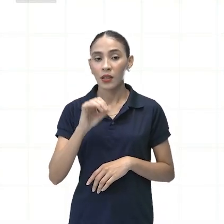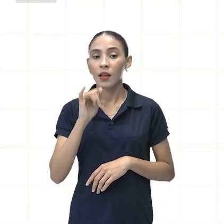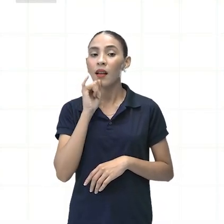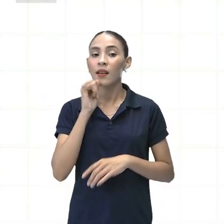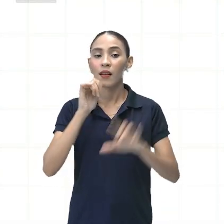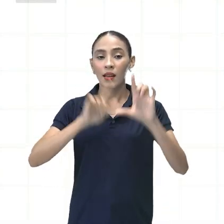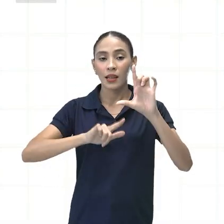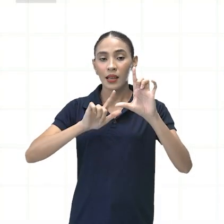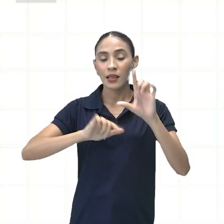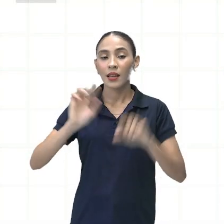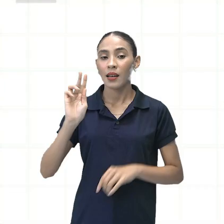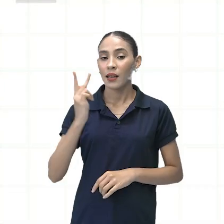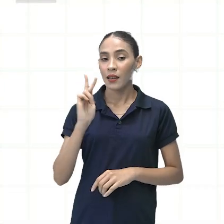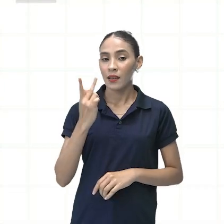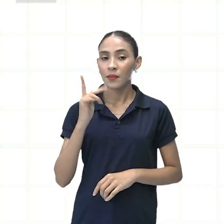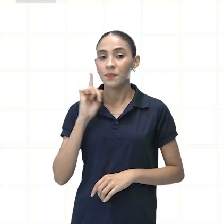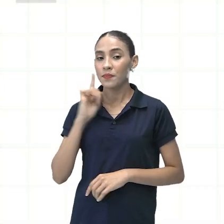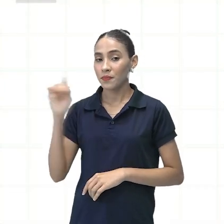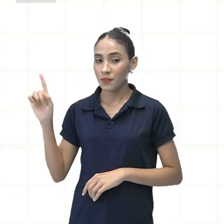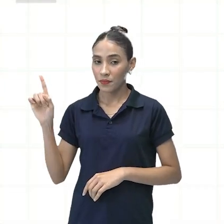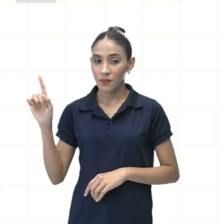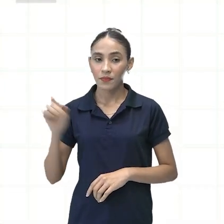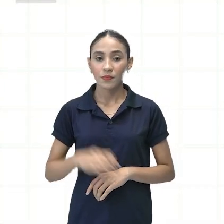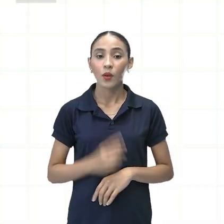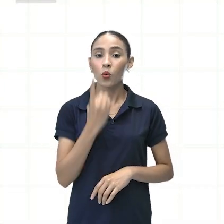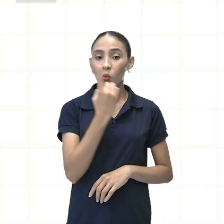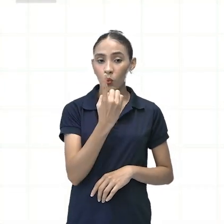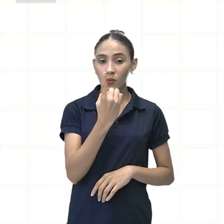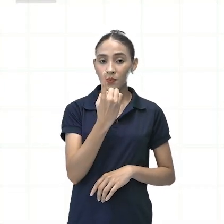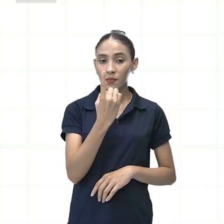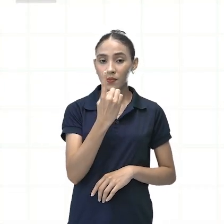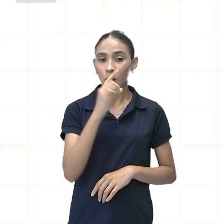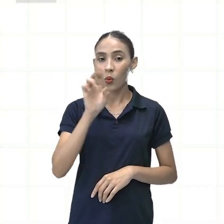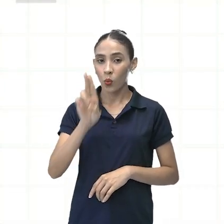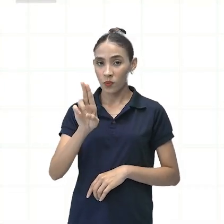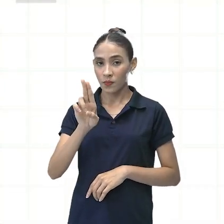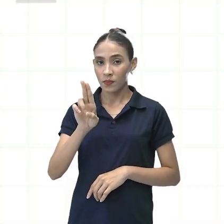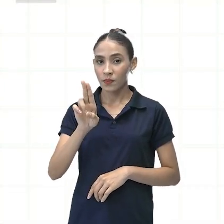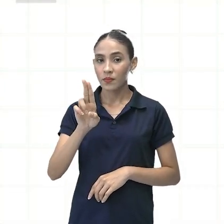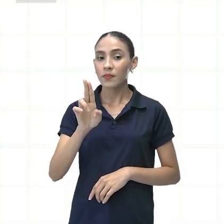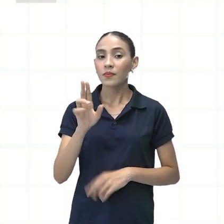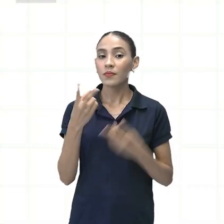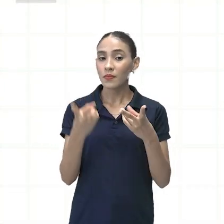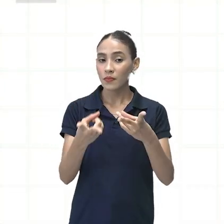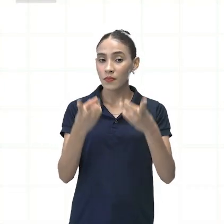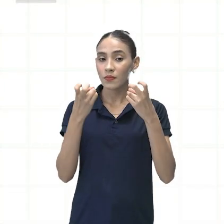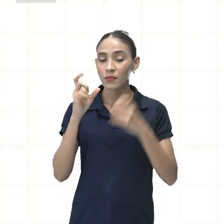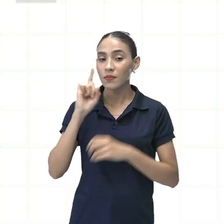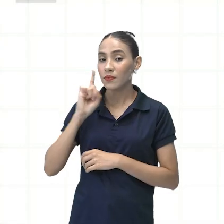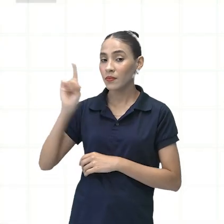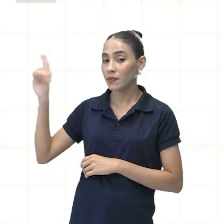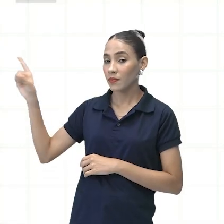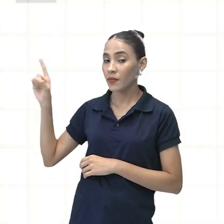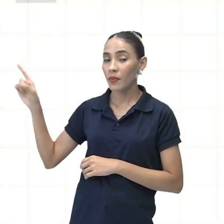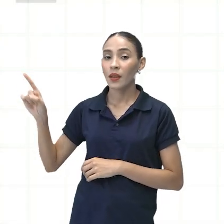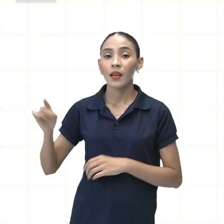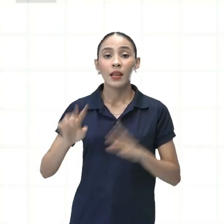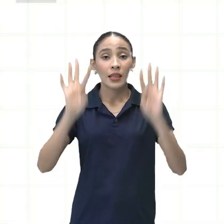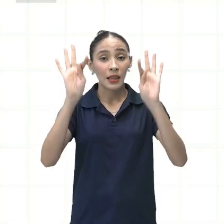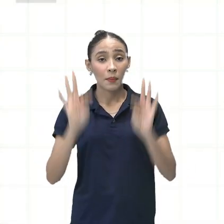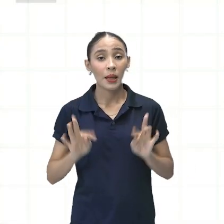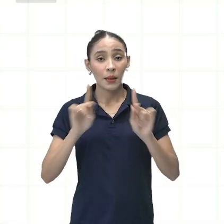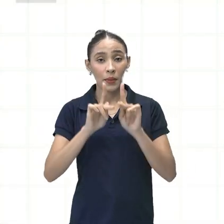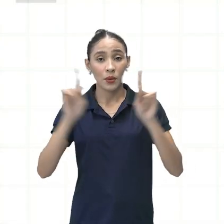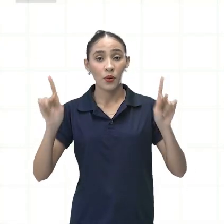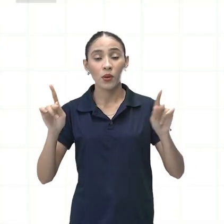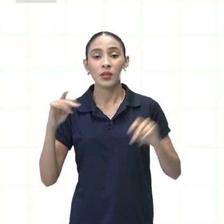representado aqui com a sua unidade de massa atômica como um U. Vejam vocês. Na tabela periódica,